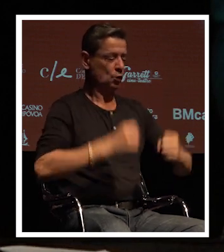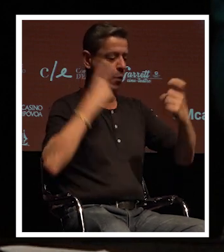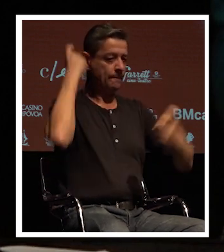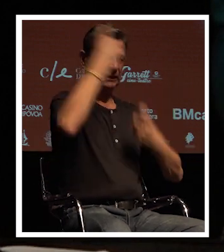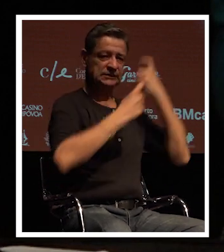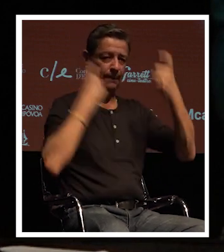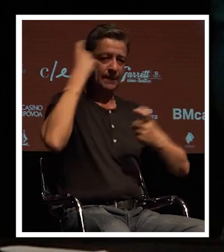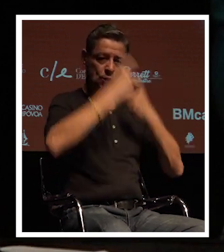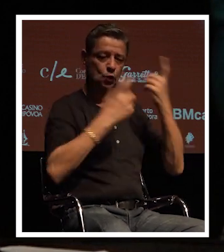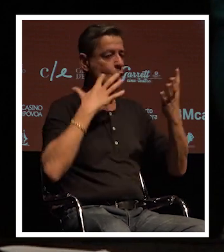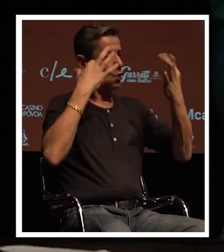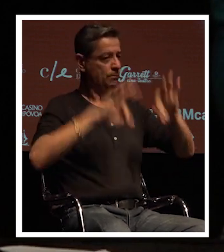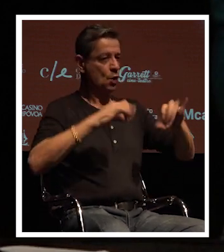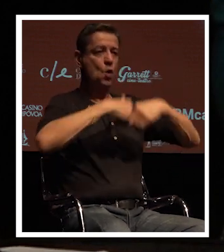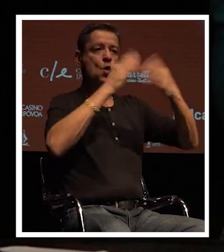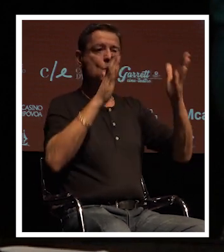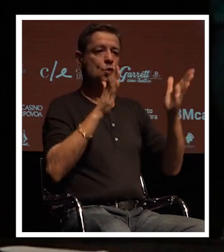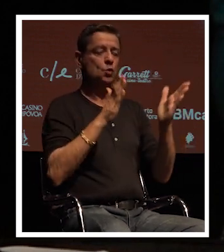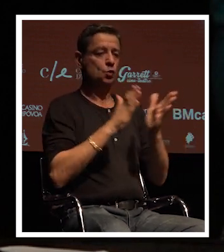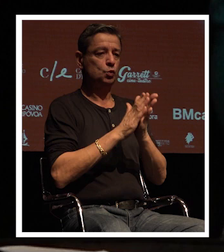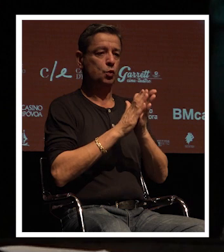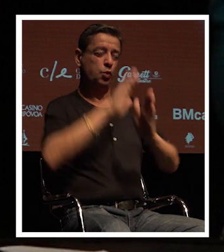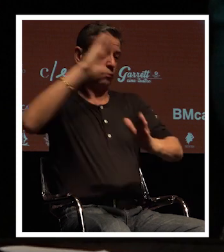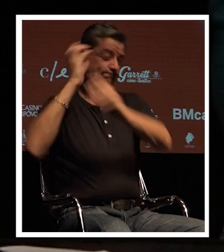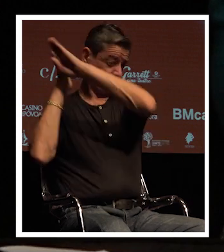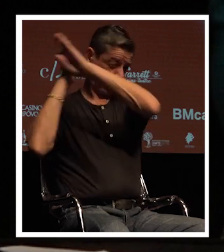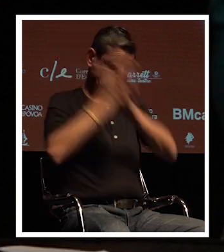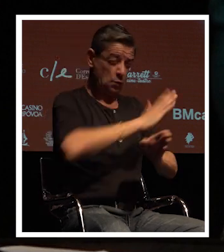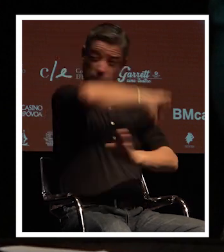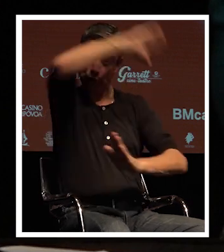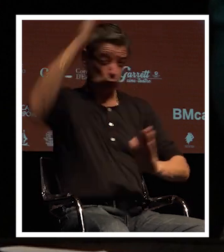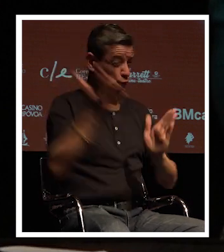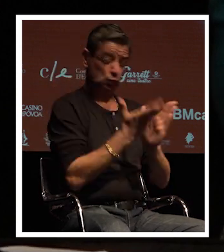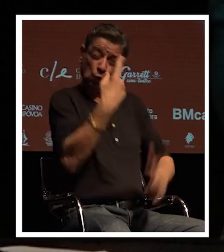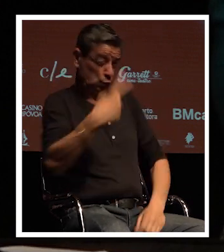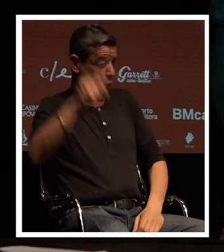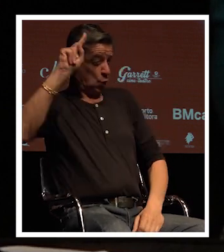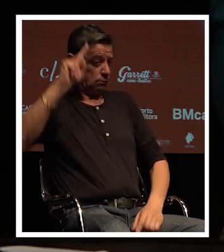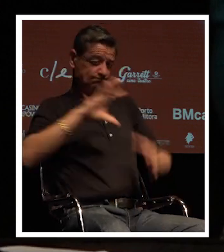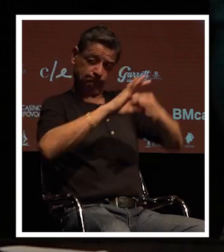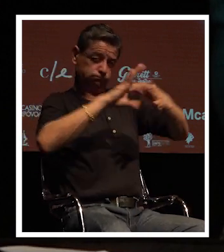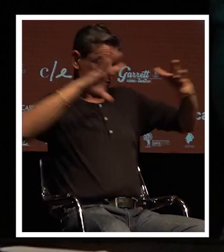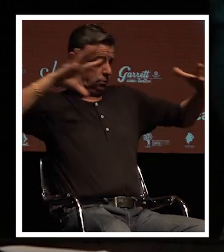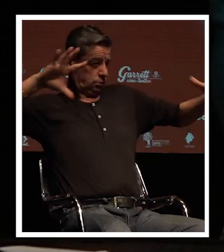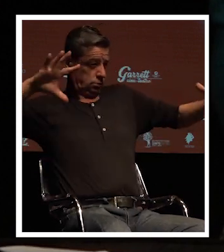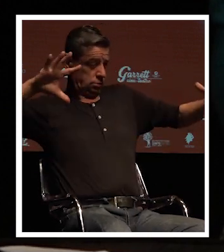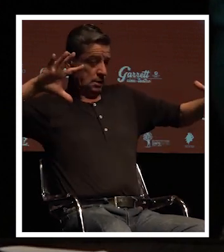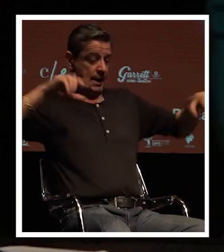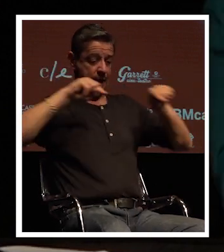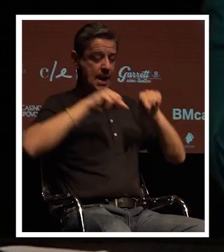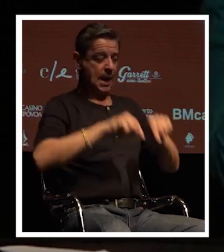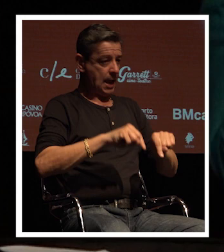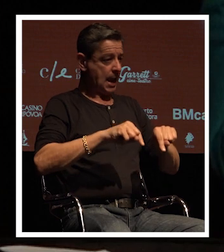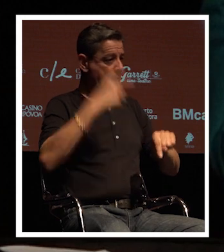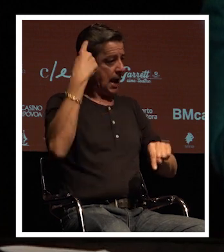pensamento naturalmente celebra tudo menos o autom machado tudo menos a autocensura numa altura